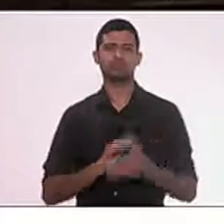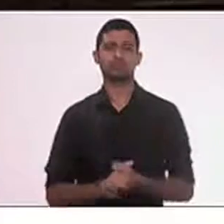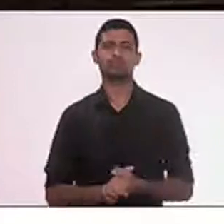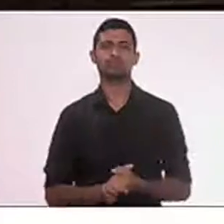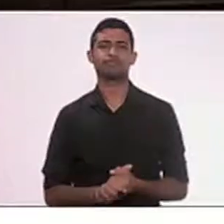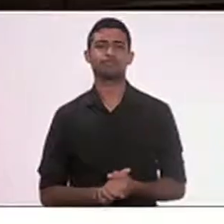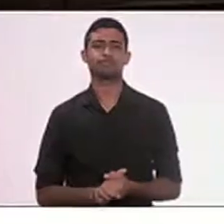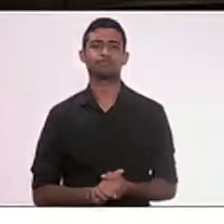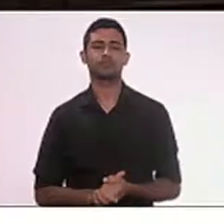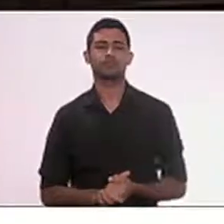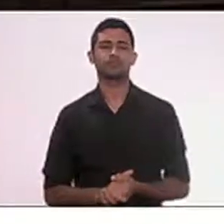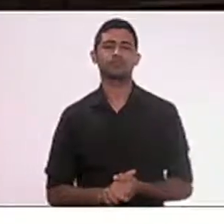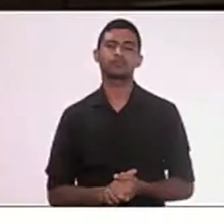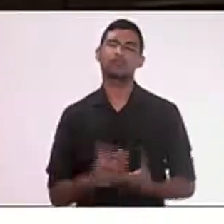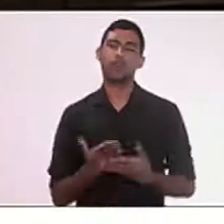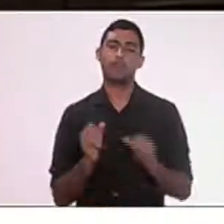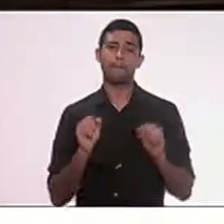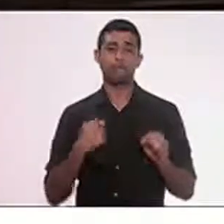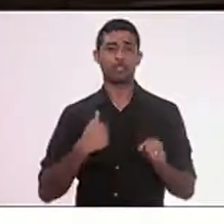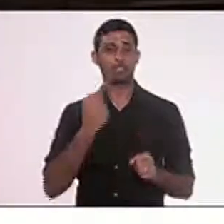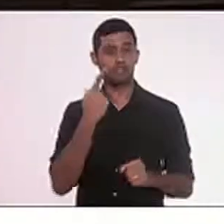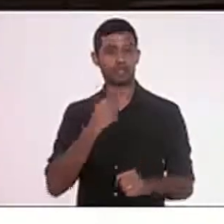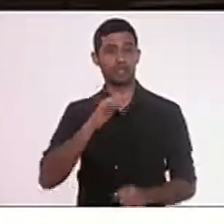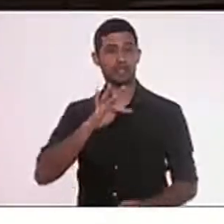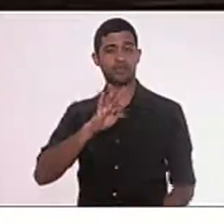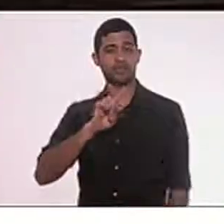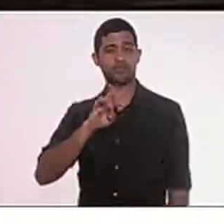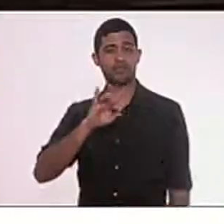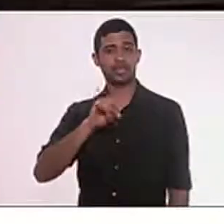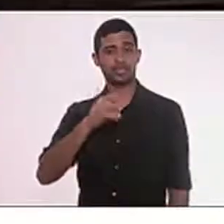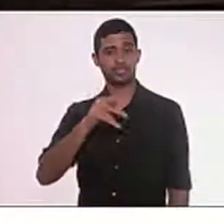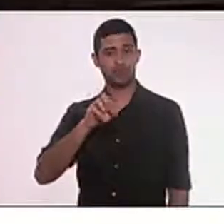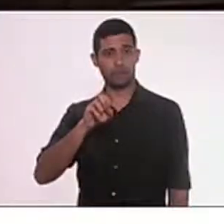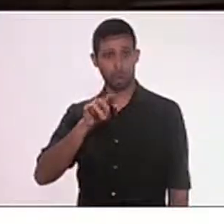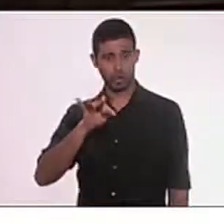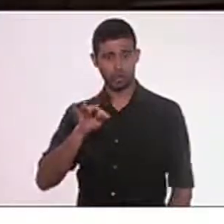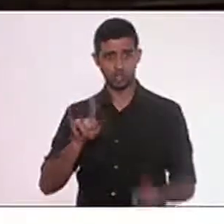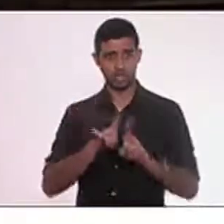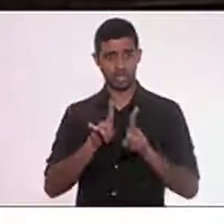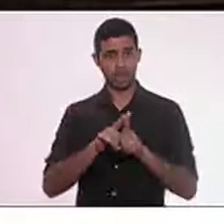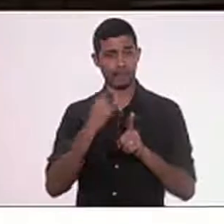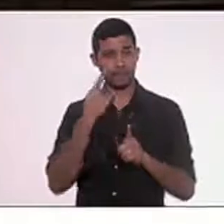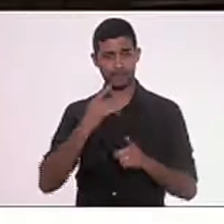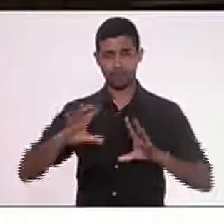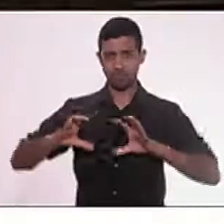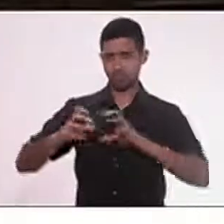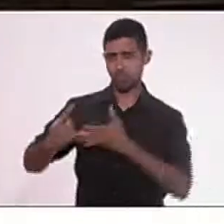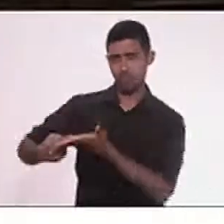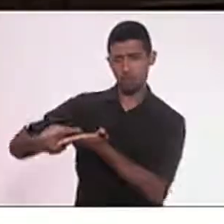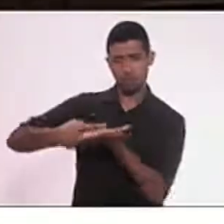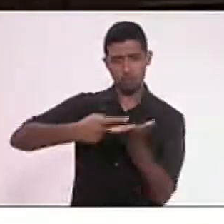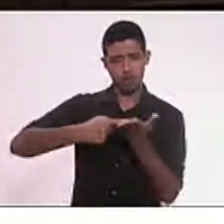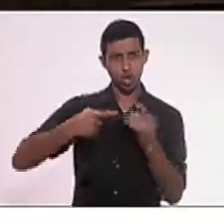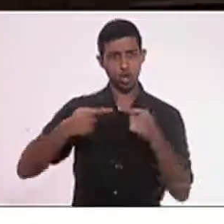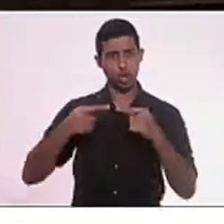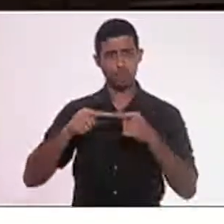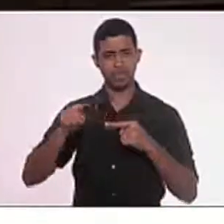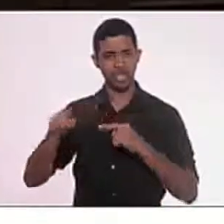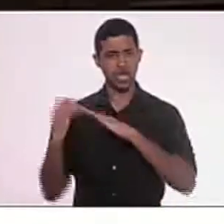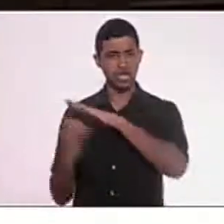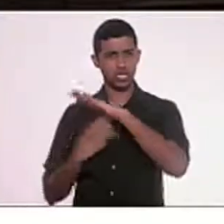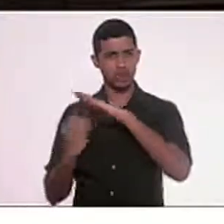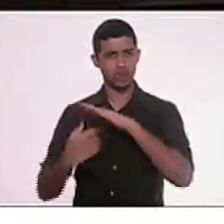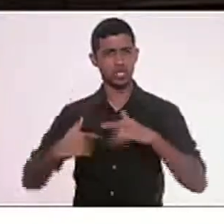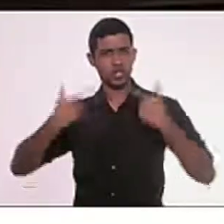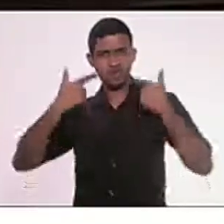Portanto, seja em relação à FETransport e ao conluio aqui no Rio de Janeiro em torno do transporte rodoviário, enfrentado